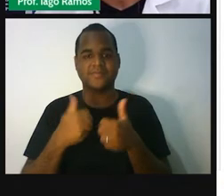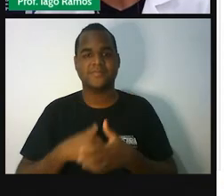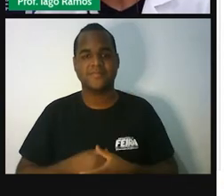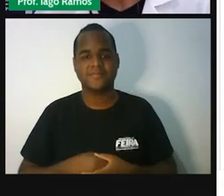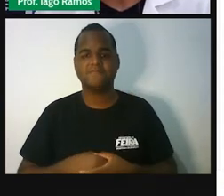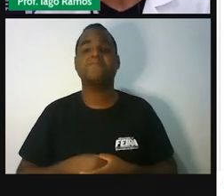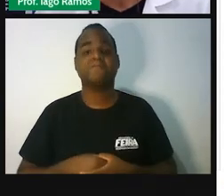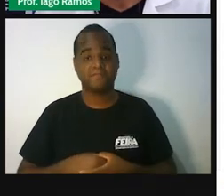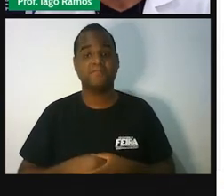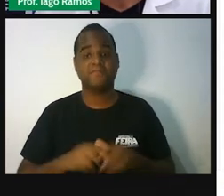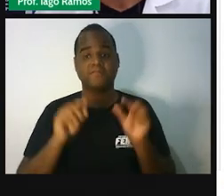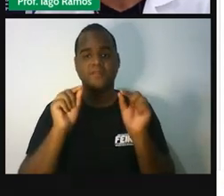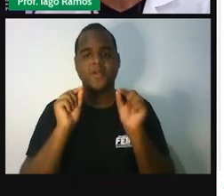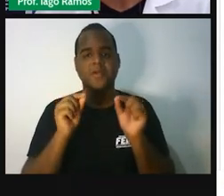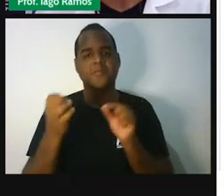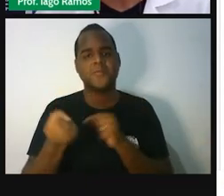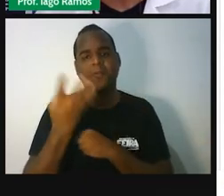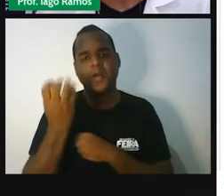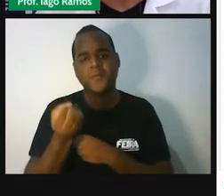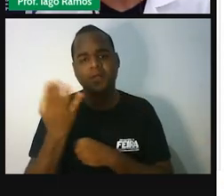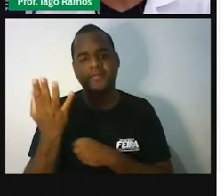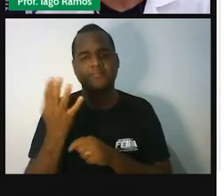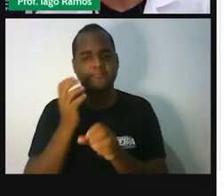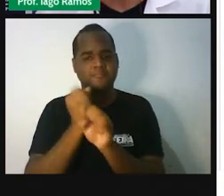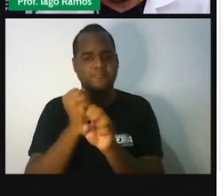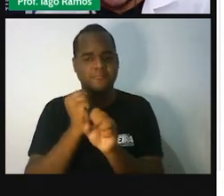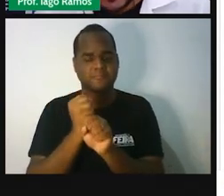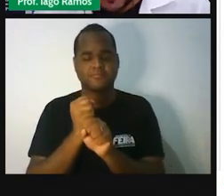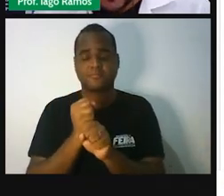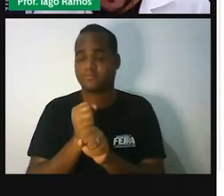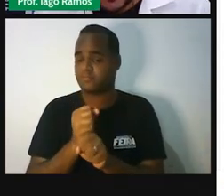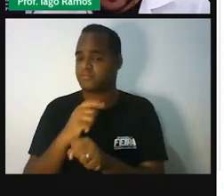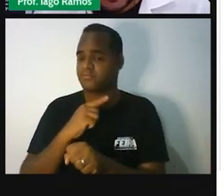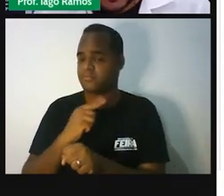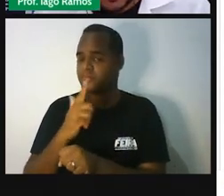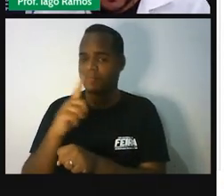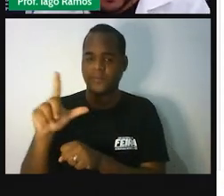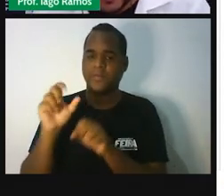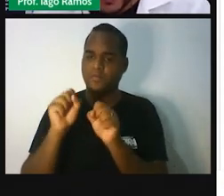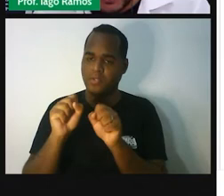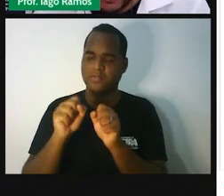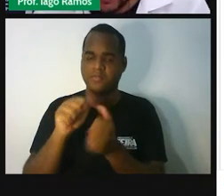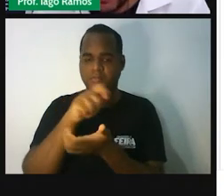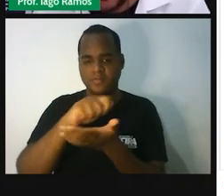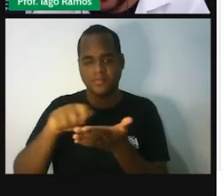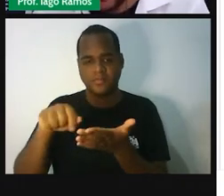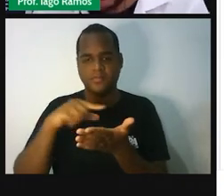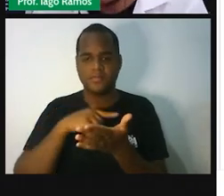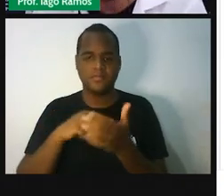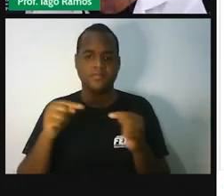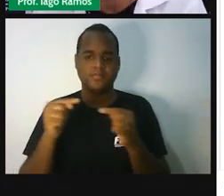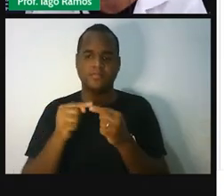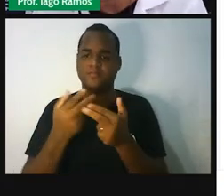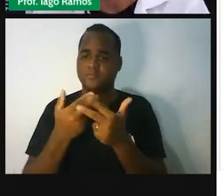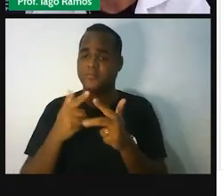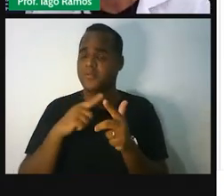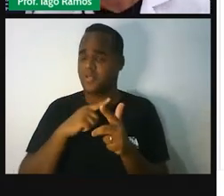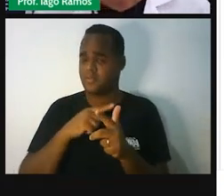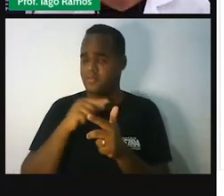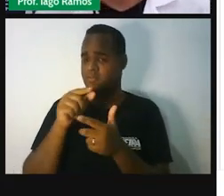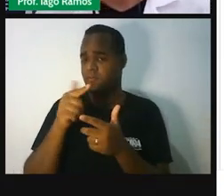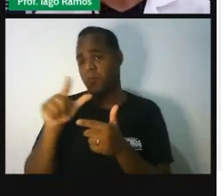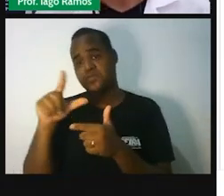e aí, quanto é que dá isso, né? Existe outra forma de escrever isso daqui, ó. Existe outra forma.